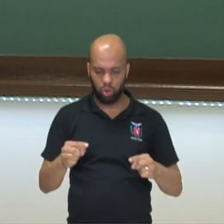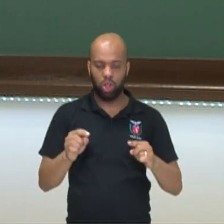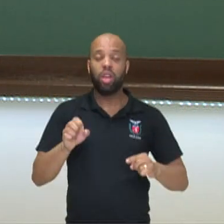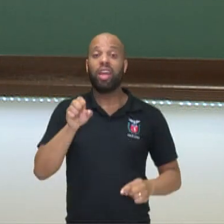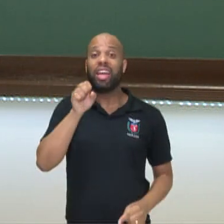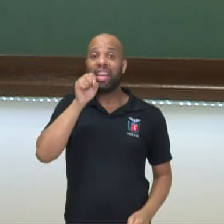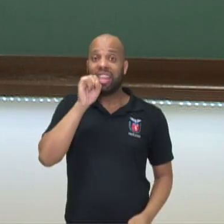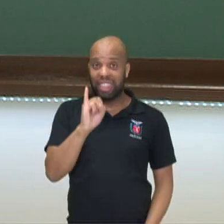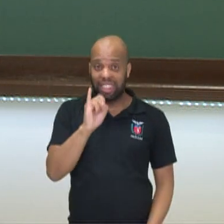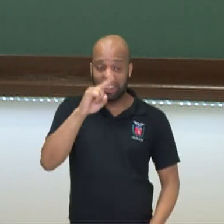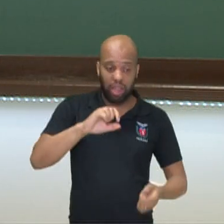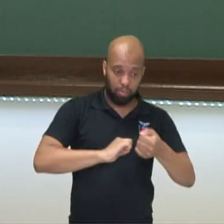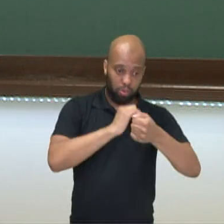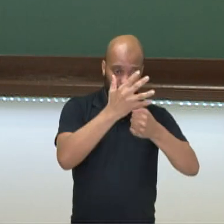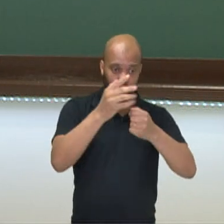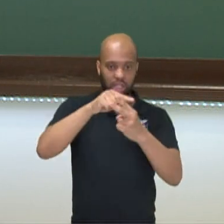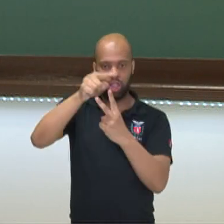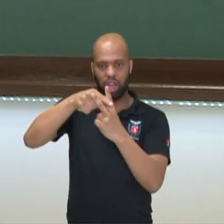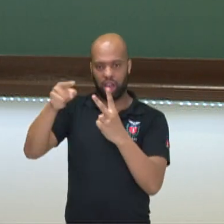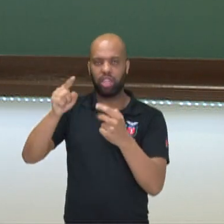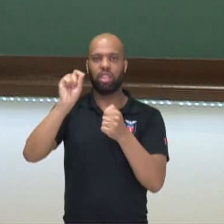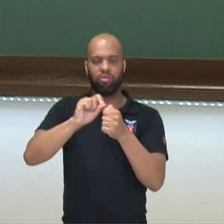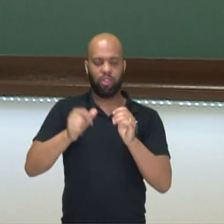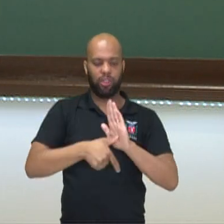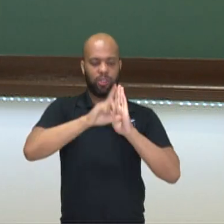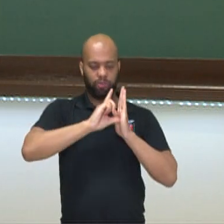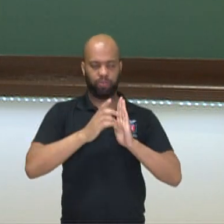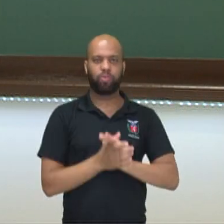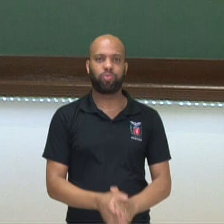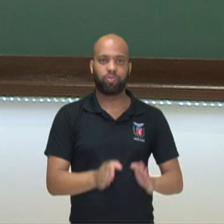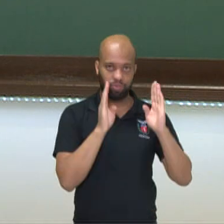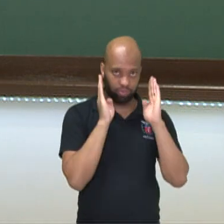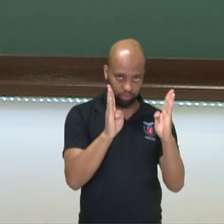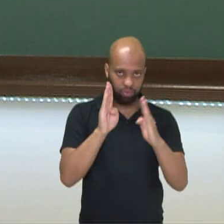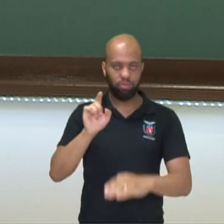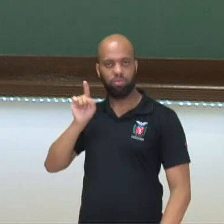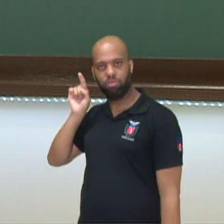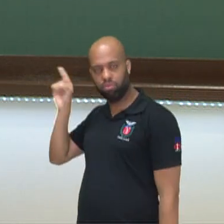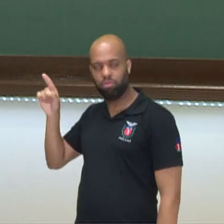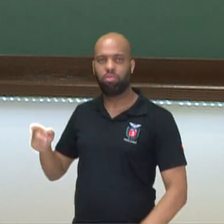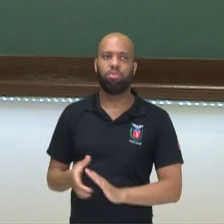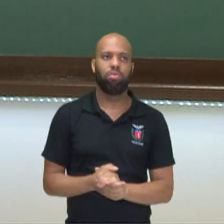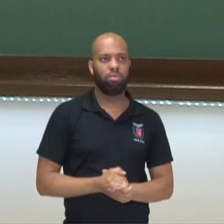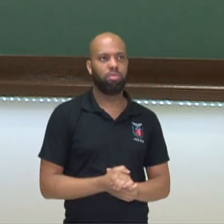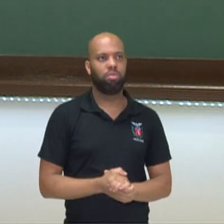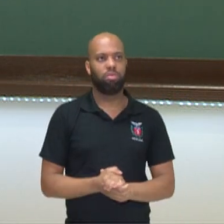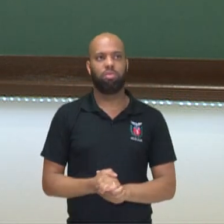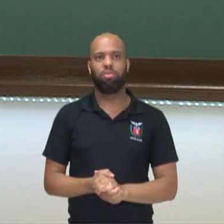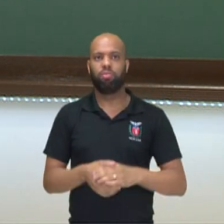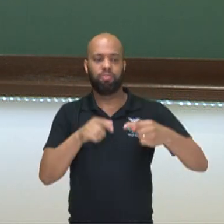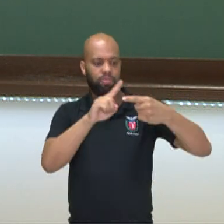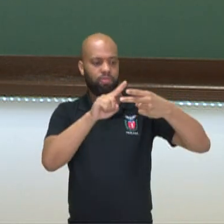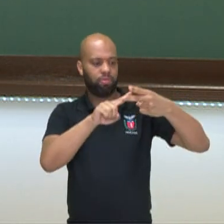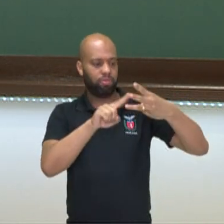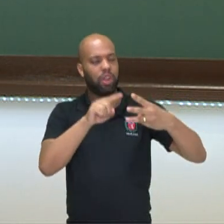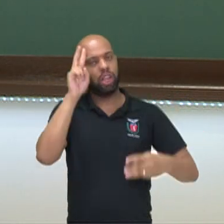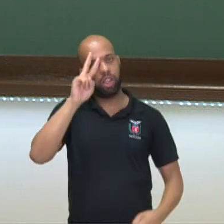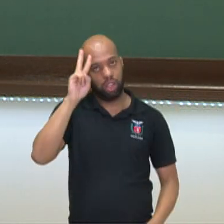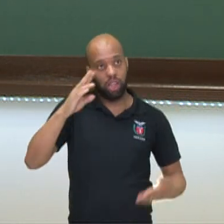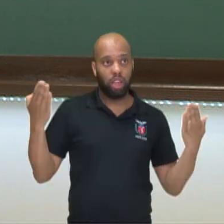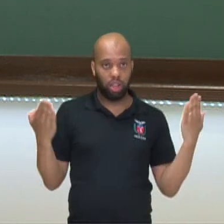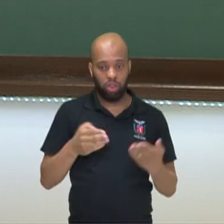for potência e raiz. Tá bom? Então tá aí as ordens da expressão numérica para você lembrar. E agora a gente